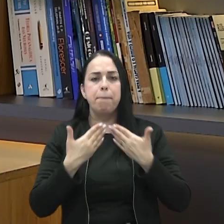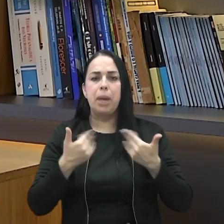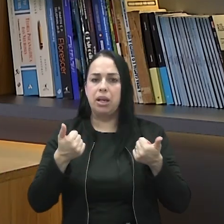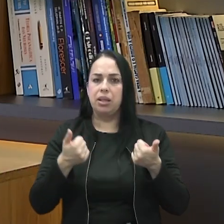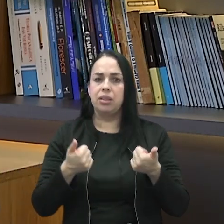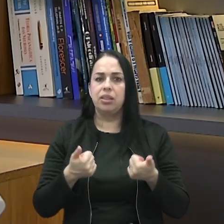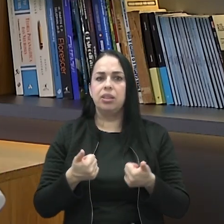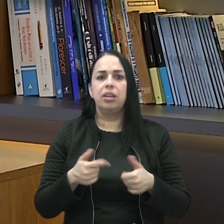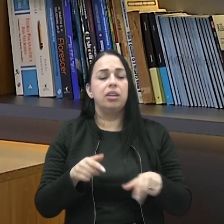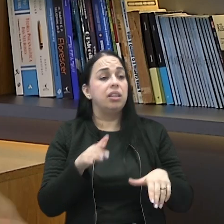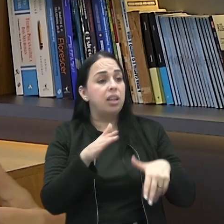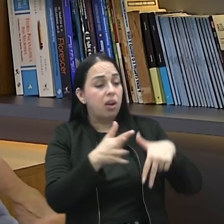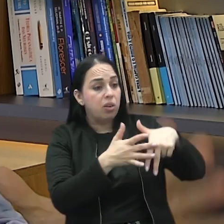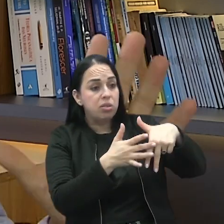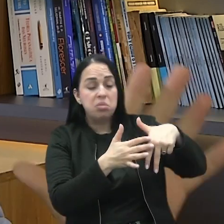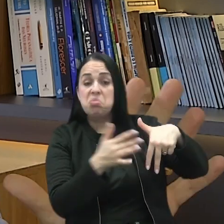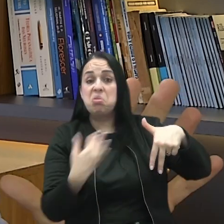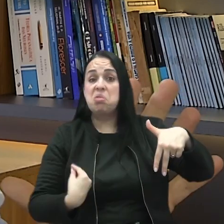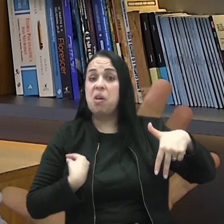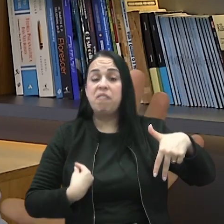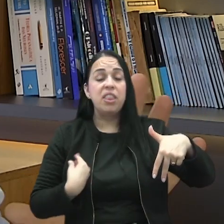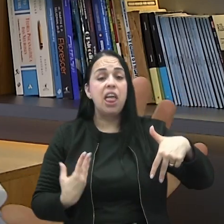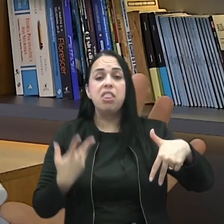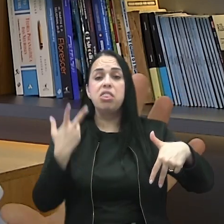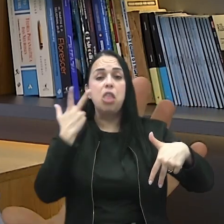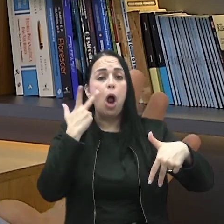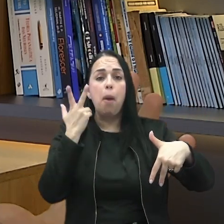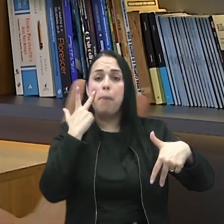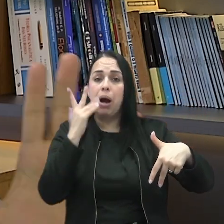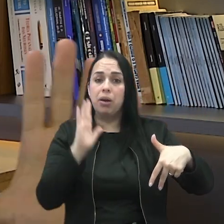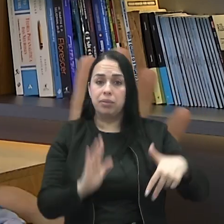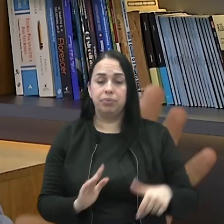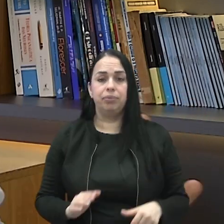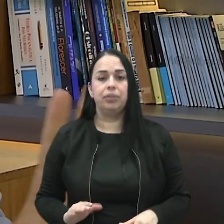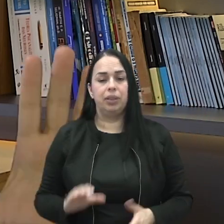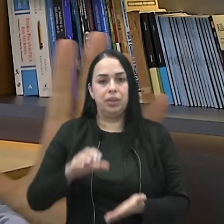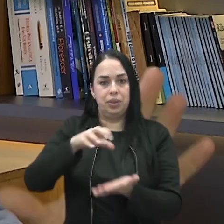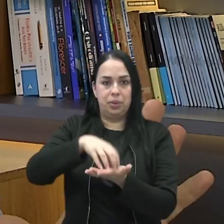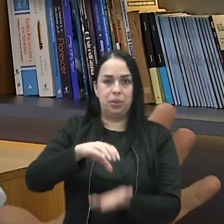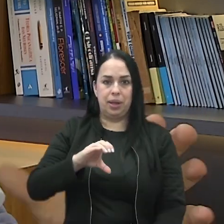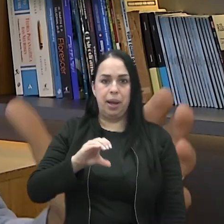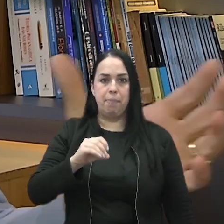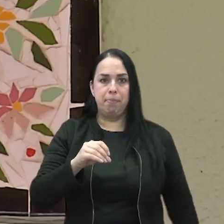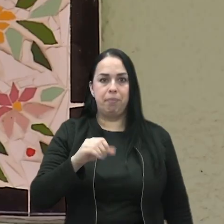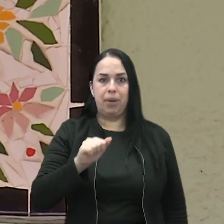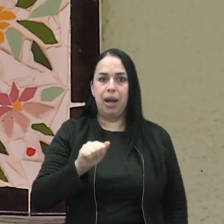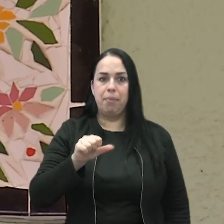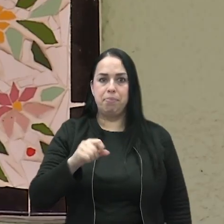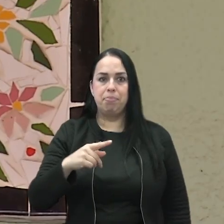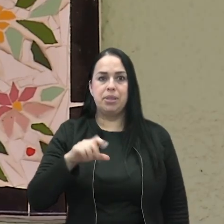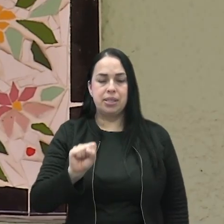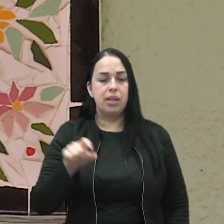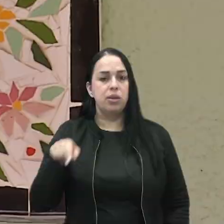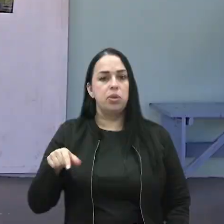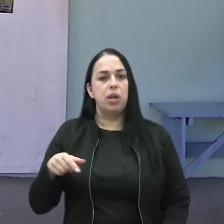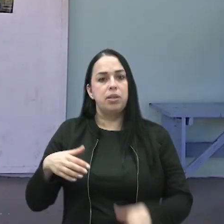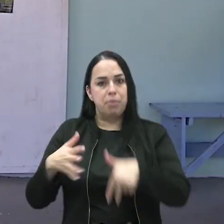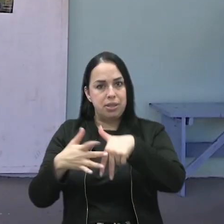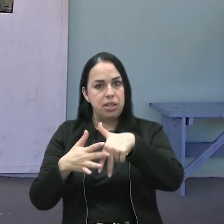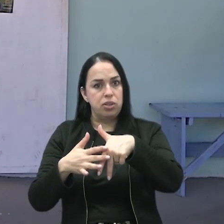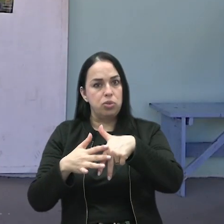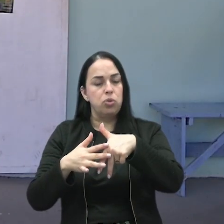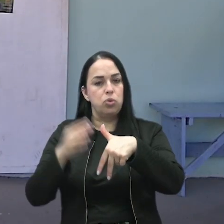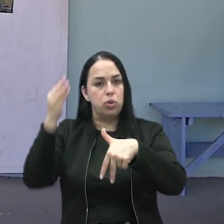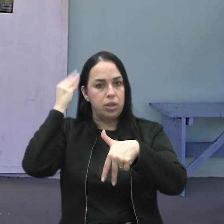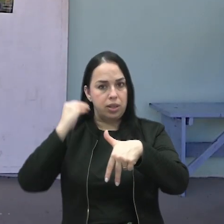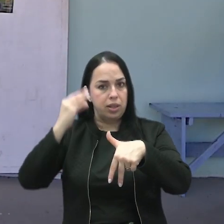paciente se sinta melhor e muitos pacientes acabam tendo uma vida tranquila e normal. No CAPS de São José,